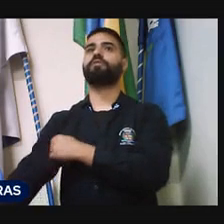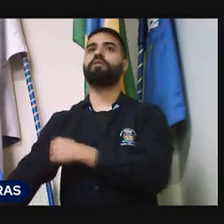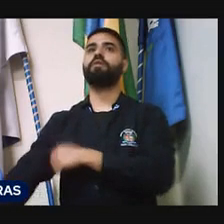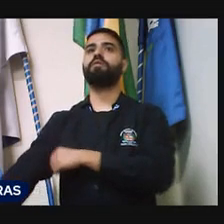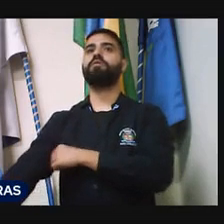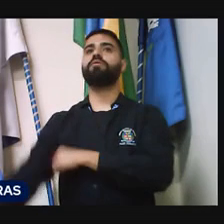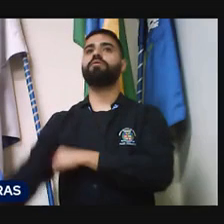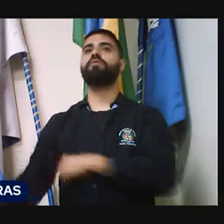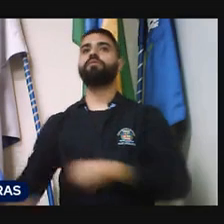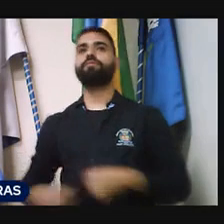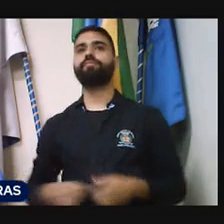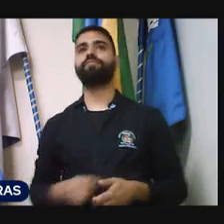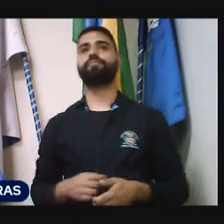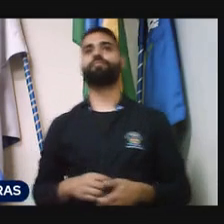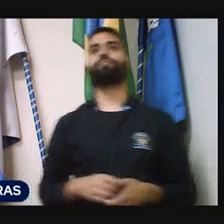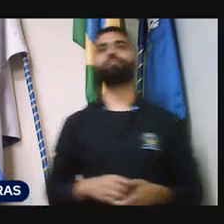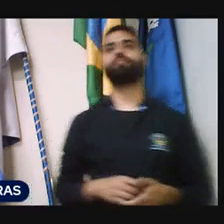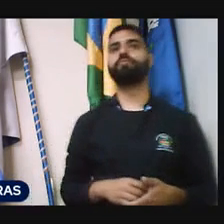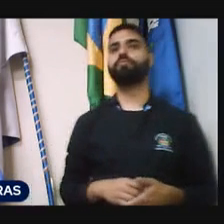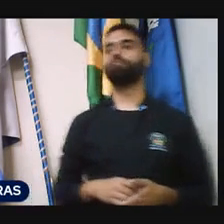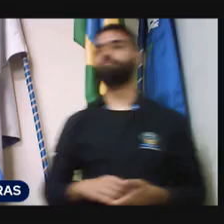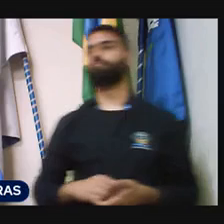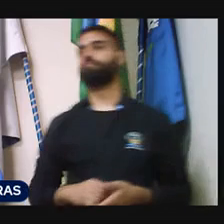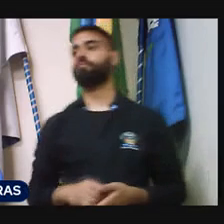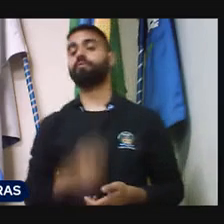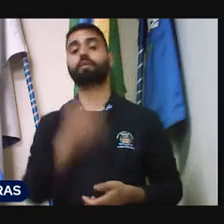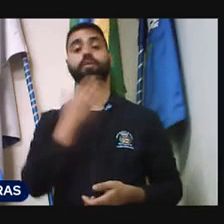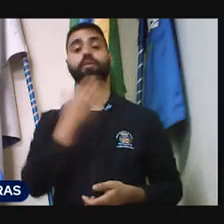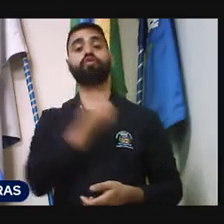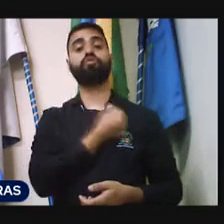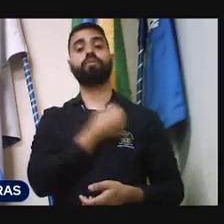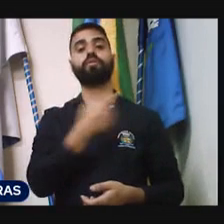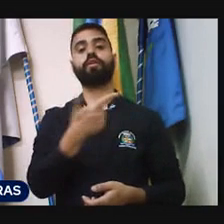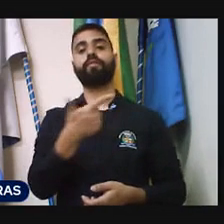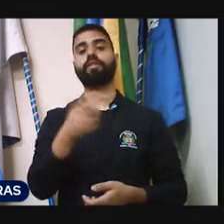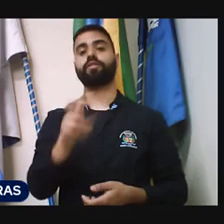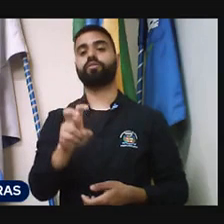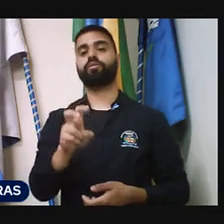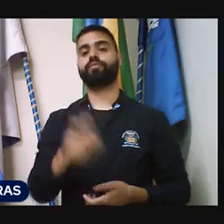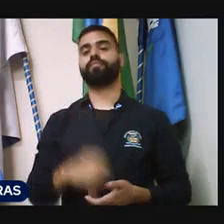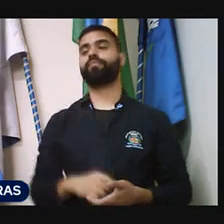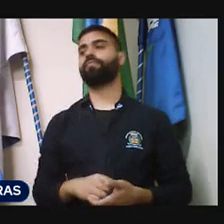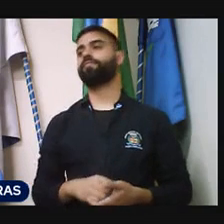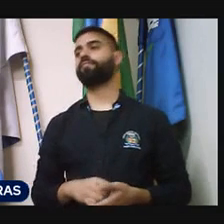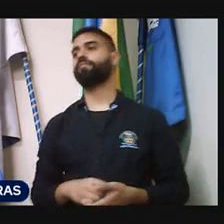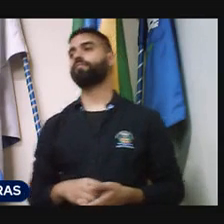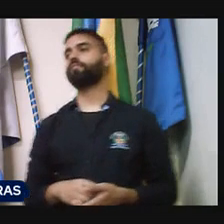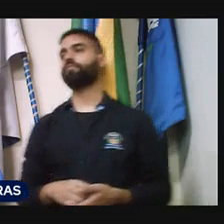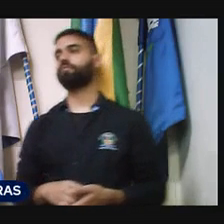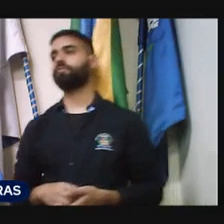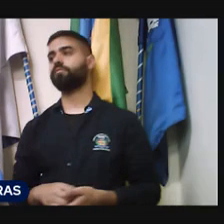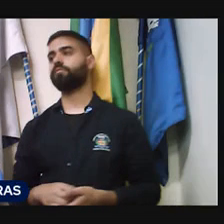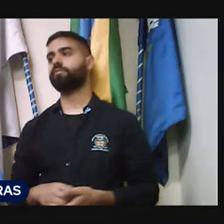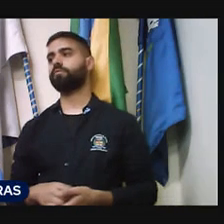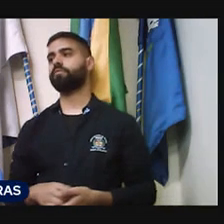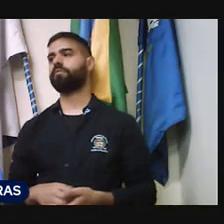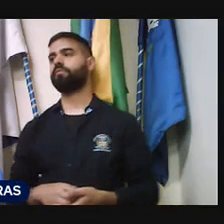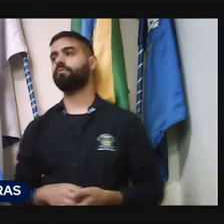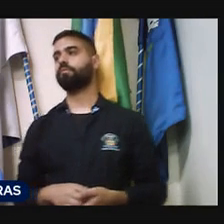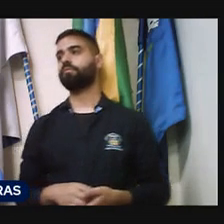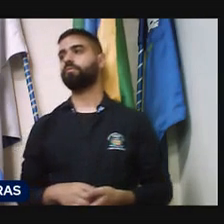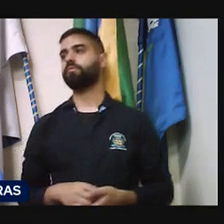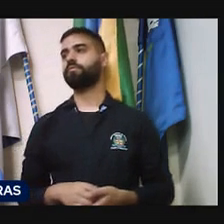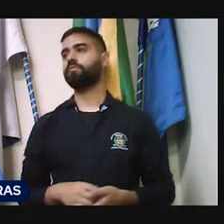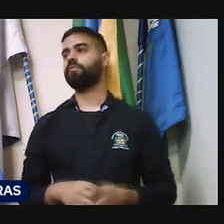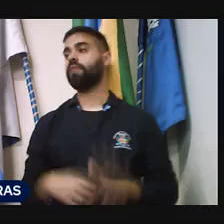requerimento nº 225 é o excelentíssimo senhor presidente da Câmara Municipal Vereador José Reinaldo a Câmara Municipal